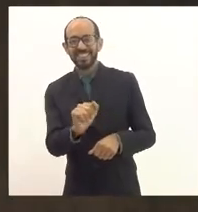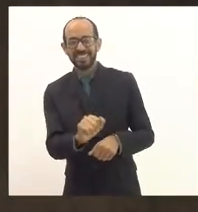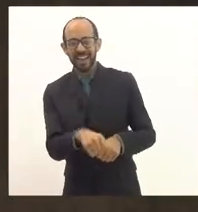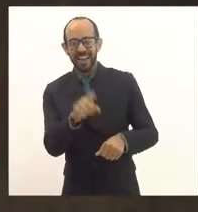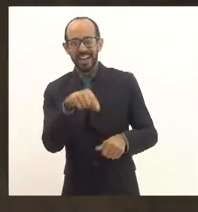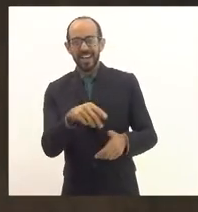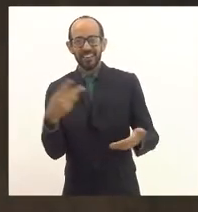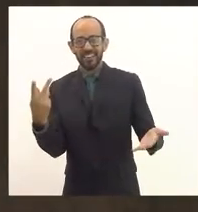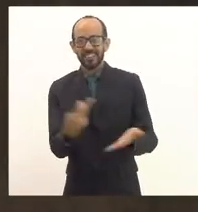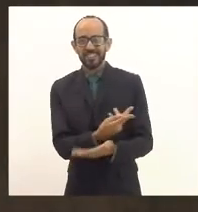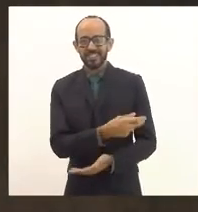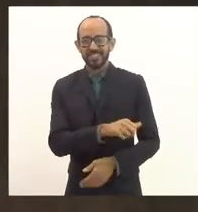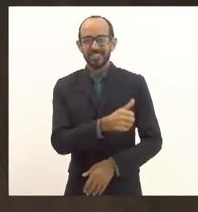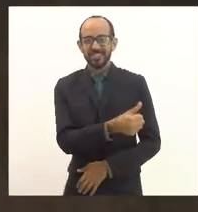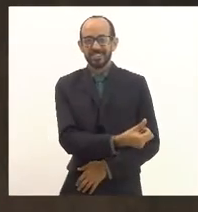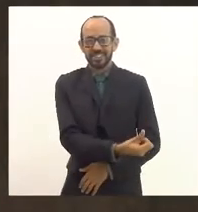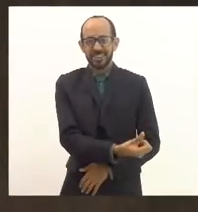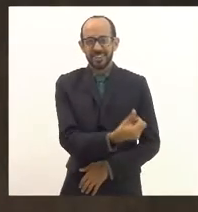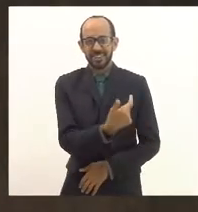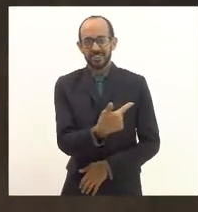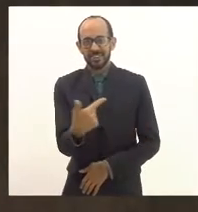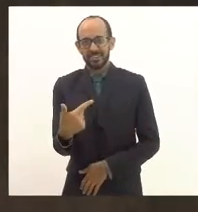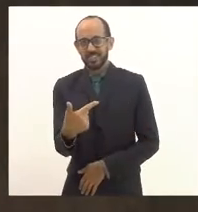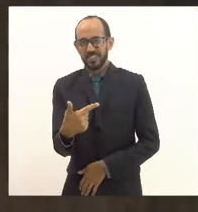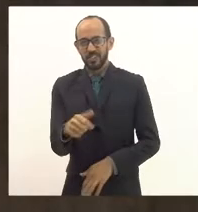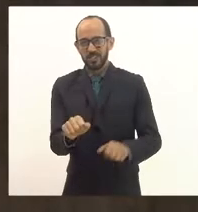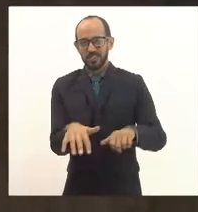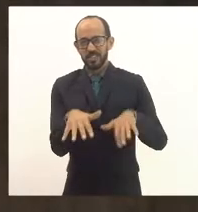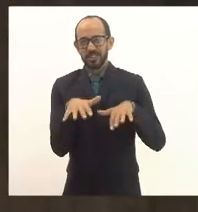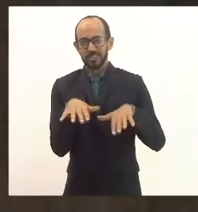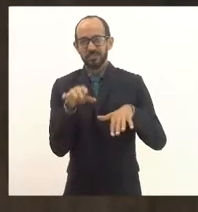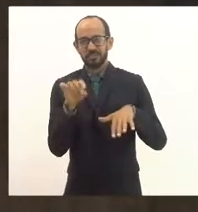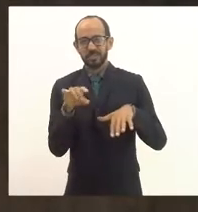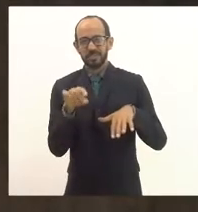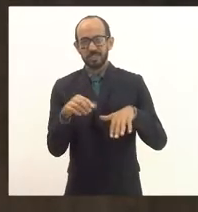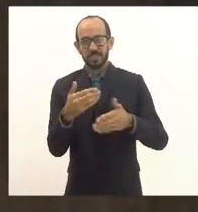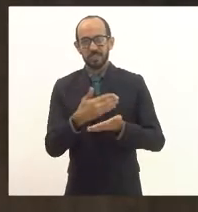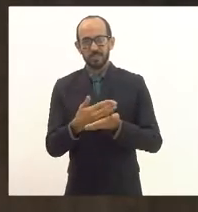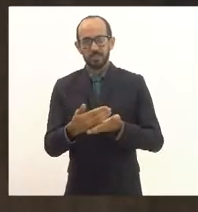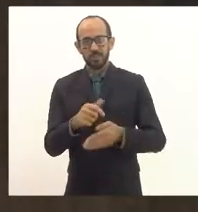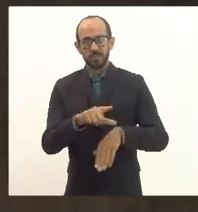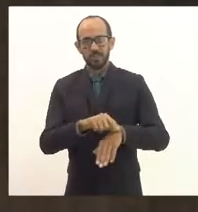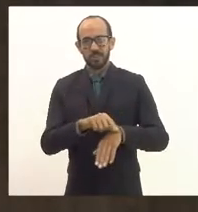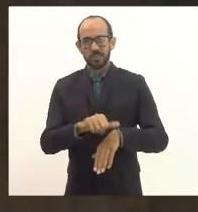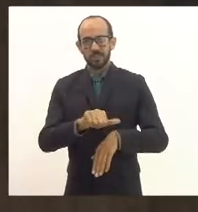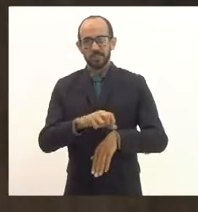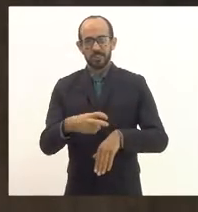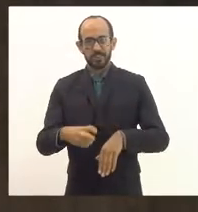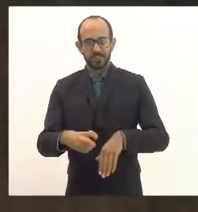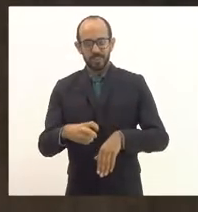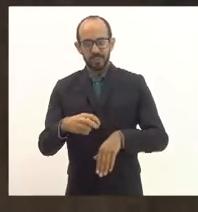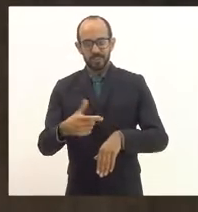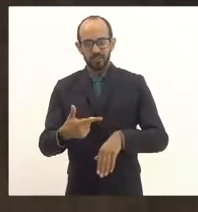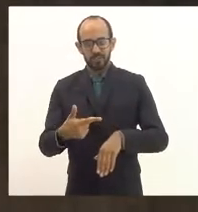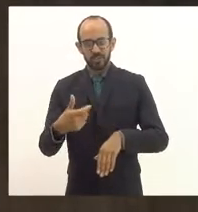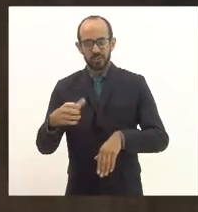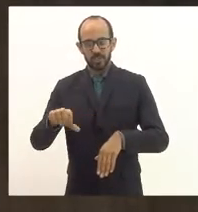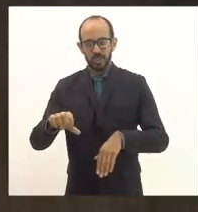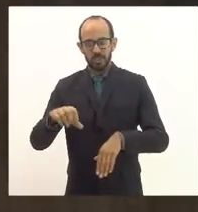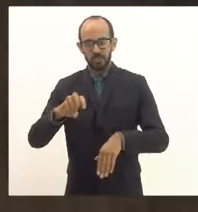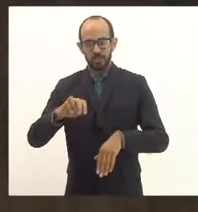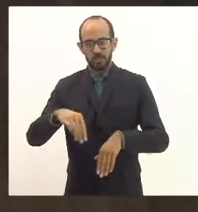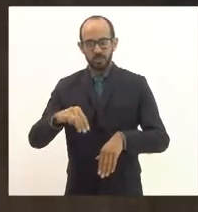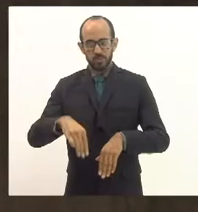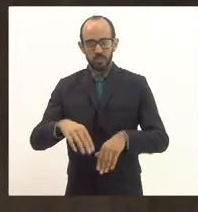o ocorrido na 62ª sessão extraordinária, que iniciada às 15h29, encerrou-se às